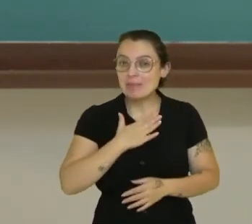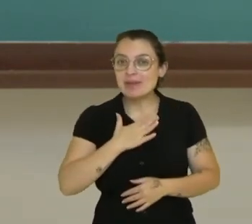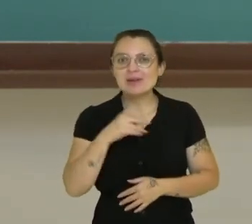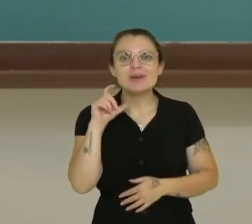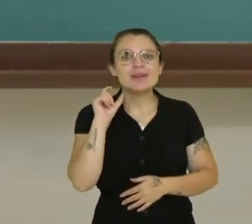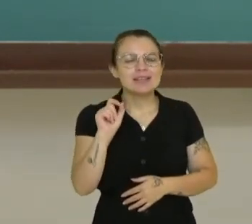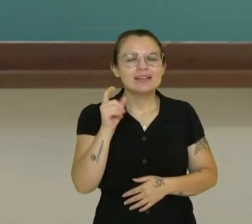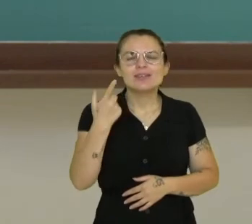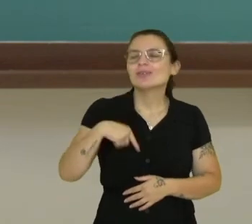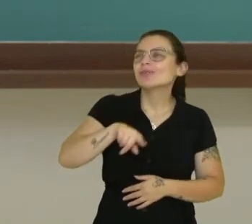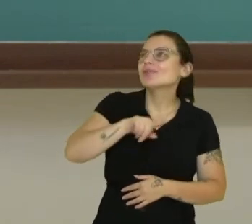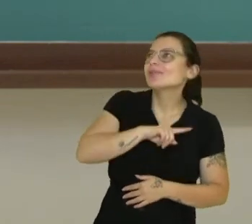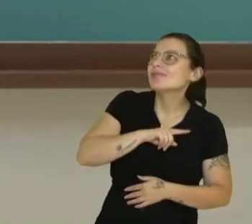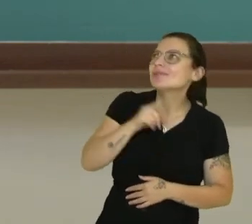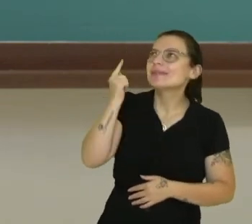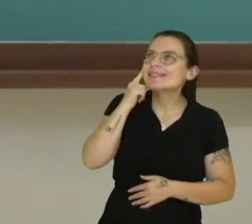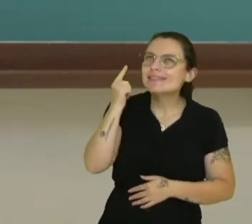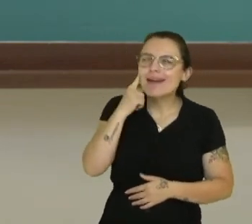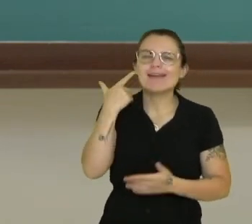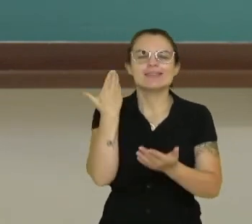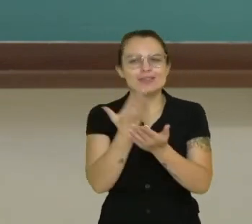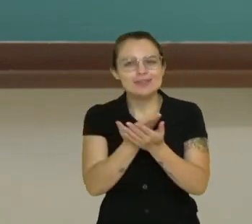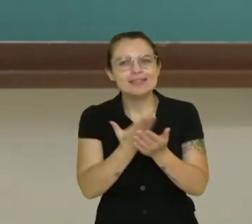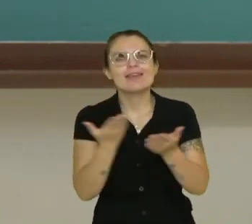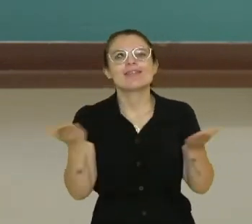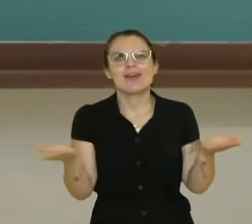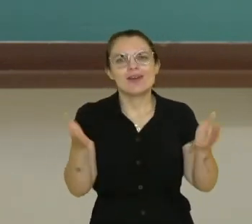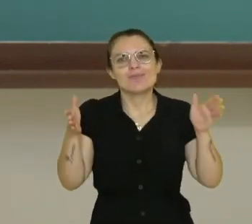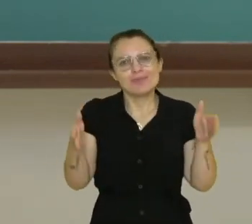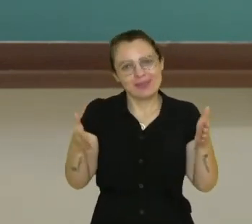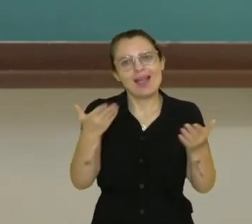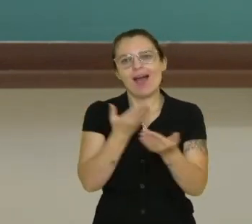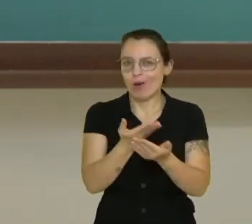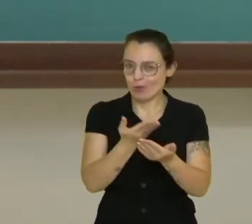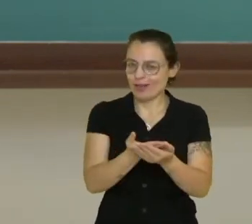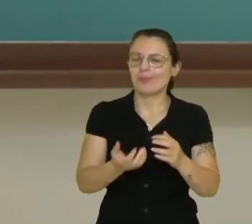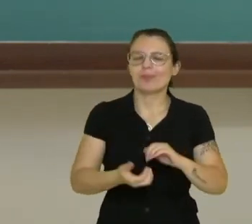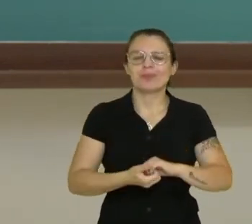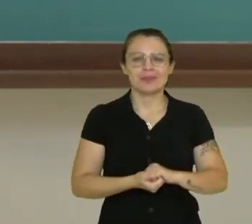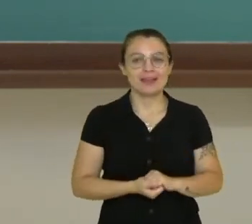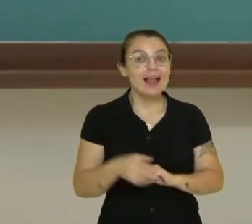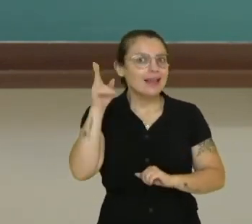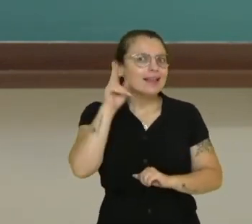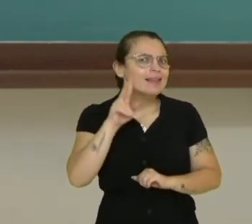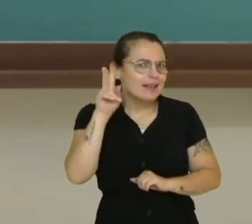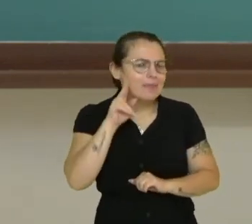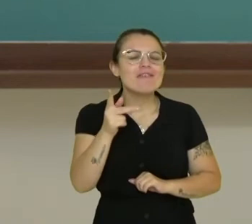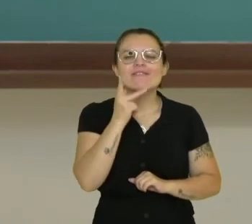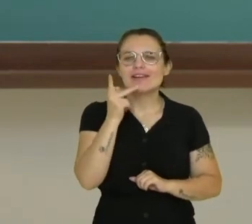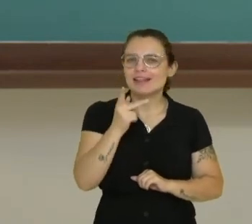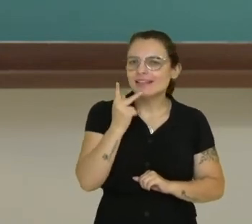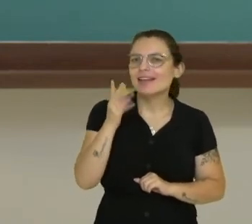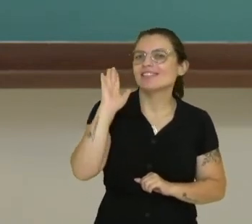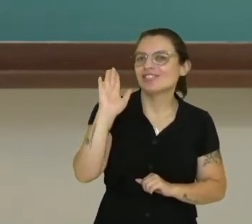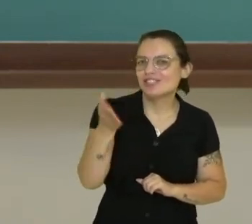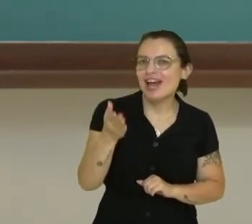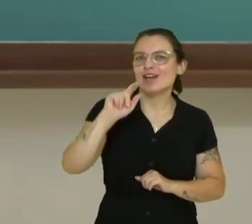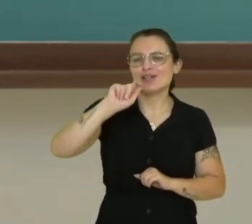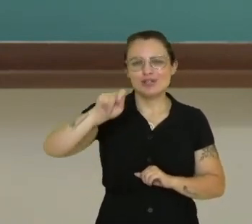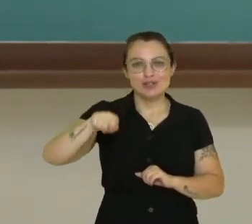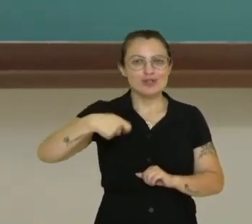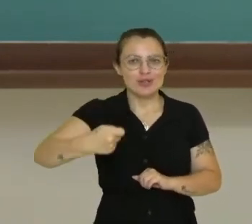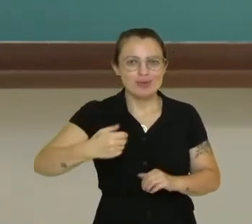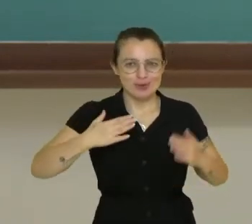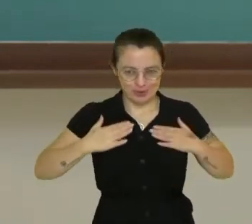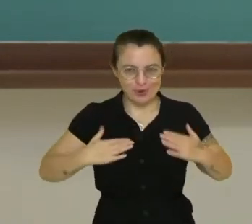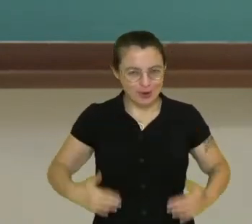que nós estamos estudando aqui na nossa aula. Lembra que eu falei que o instrumento de percussão corporal, o